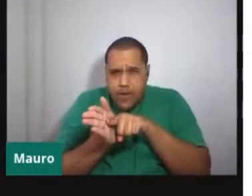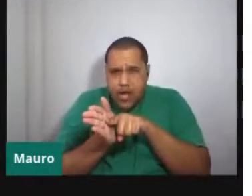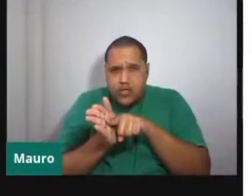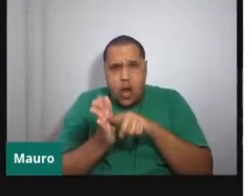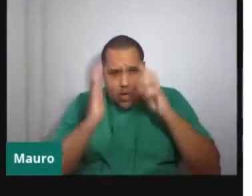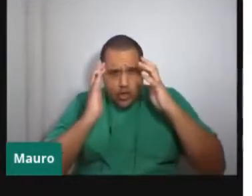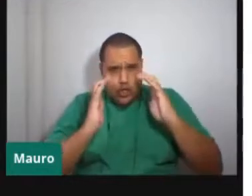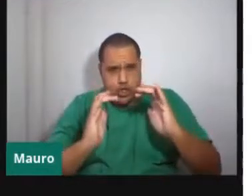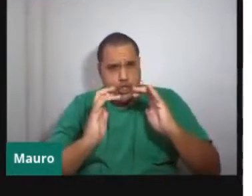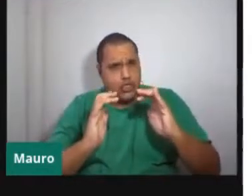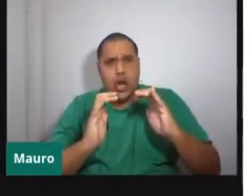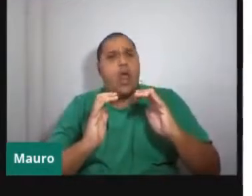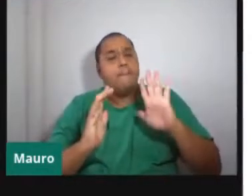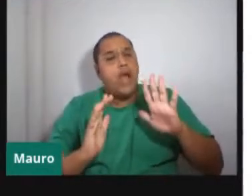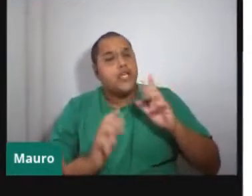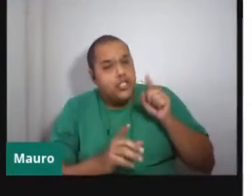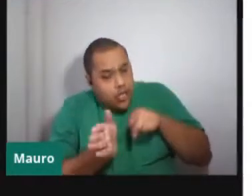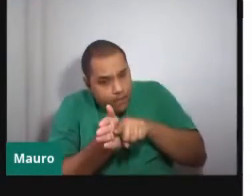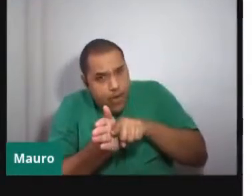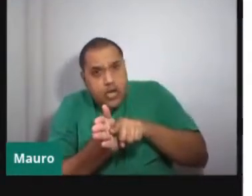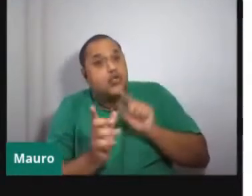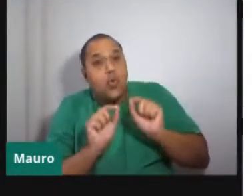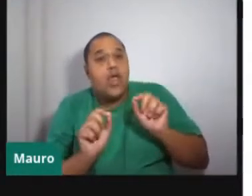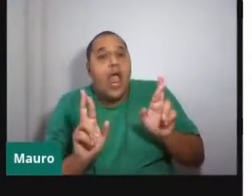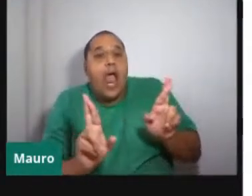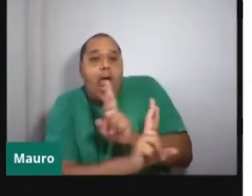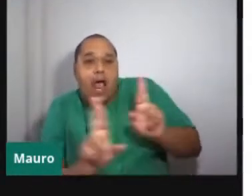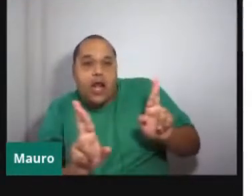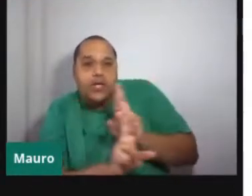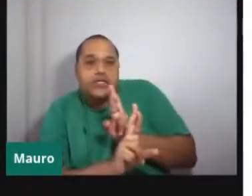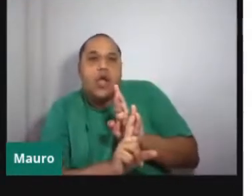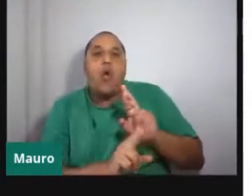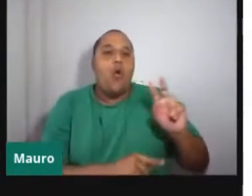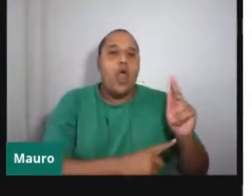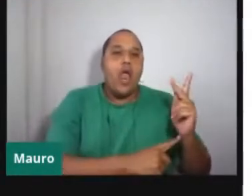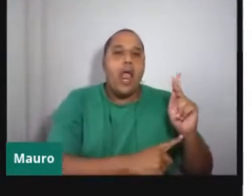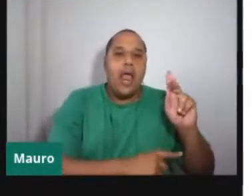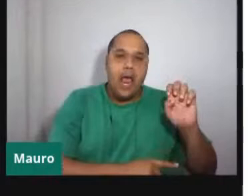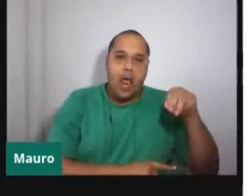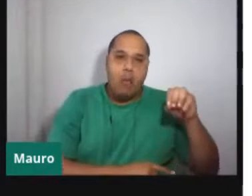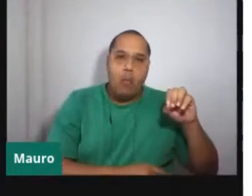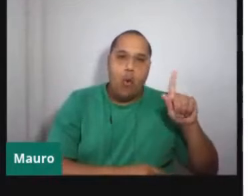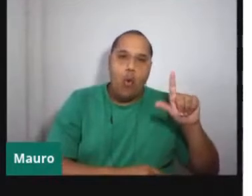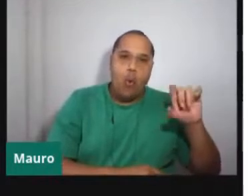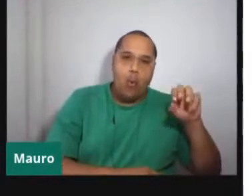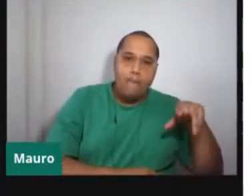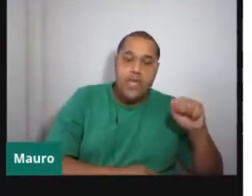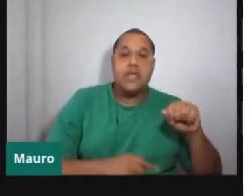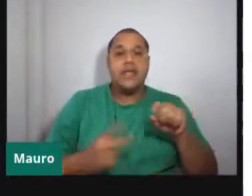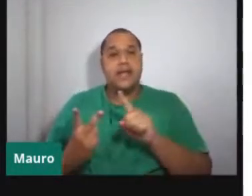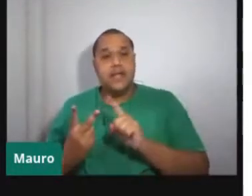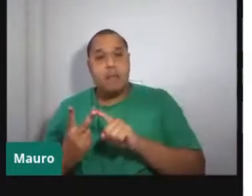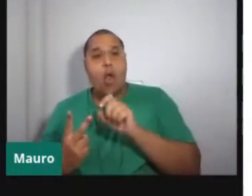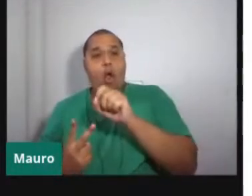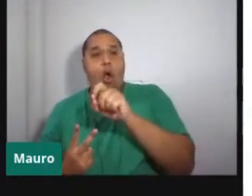se, né, por si. O que ela mede é uma relação de hemoglobina e oxihemoglobina, ou seja, um maior aporte